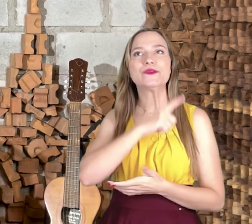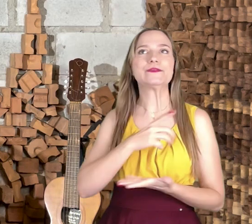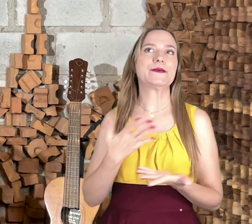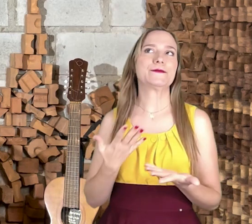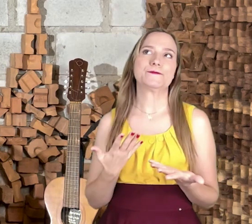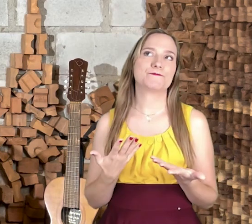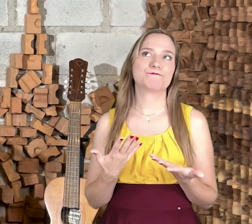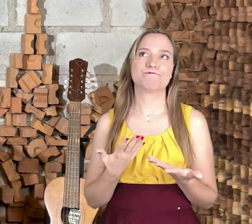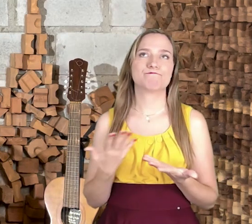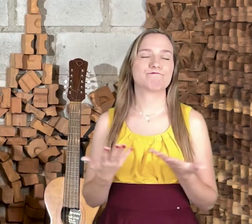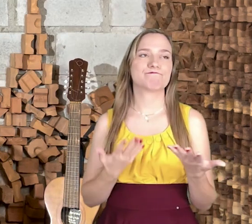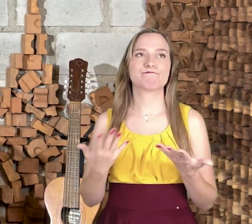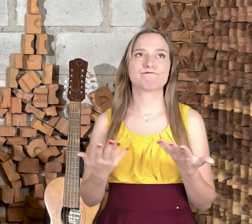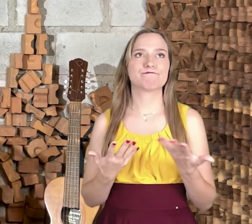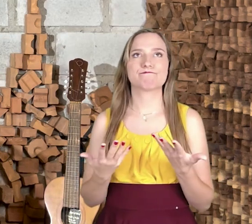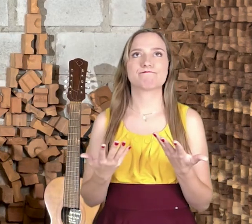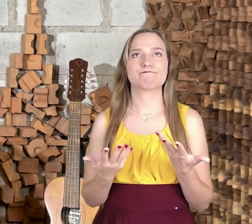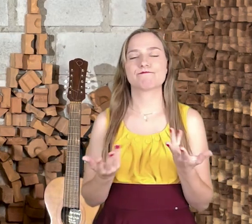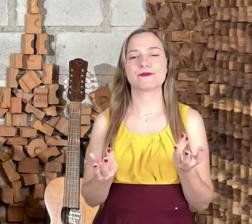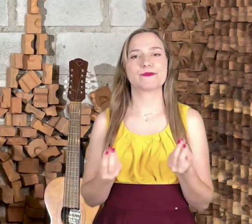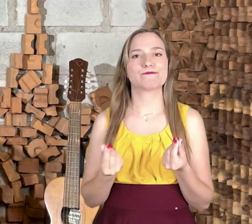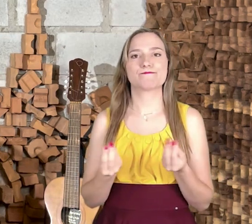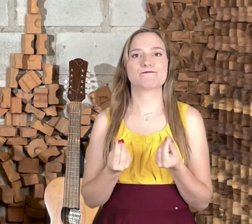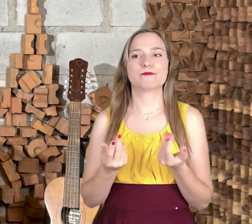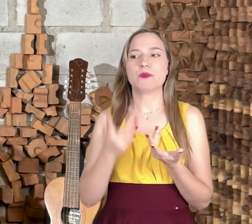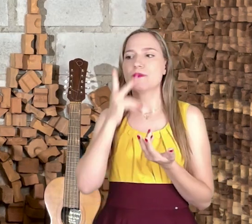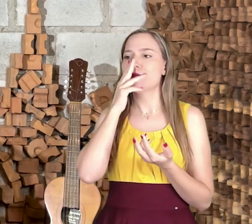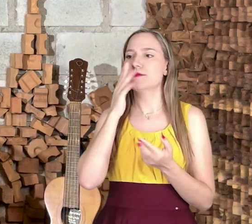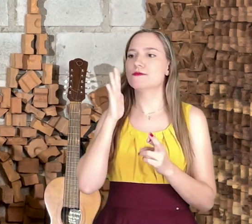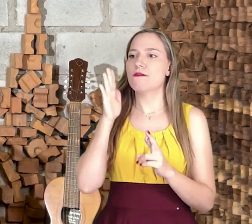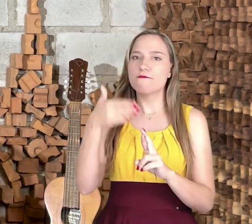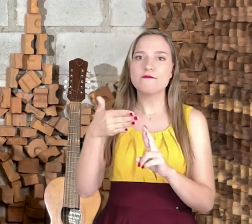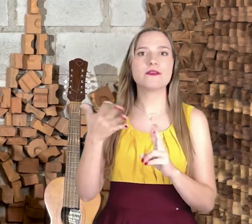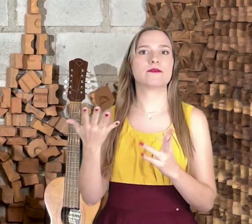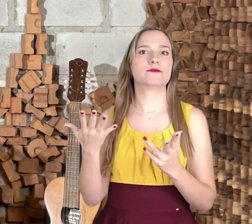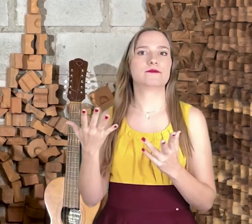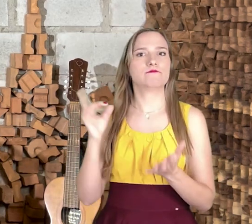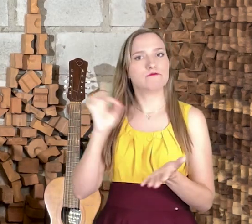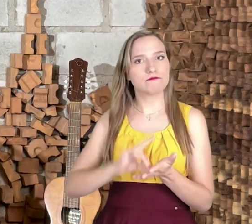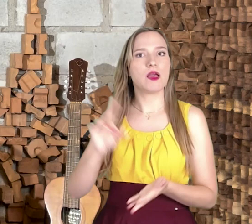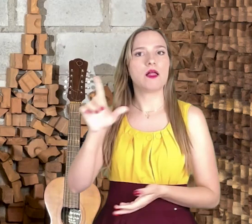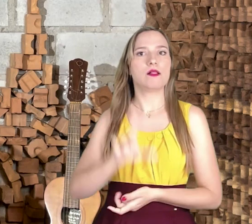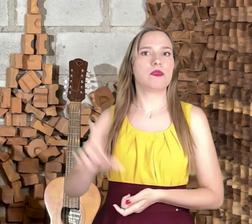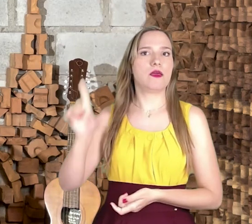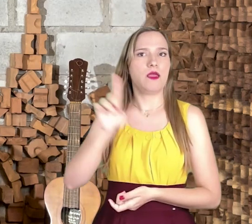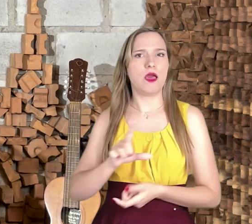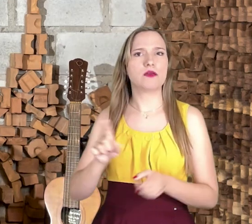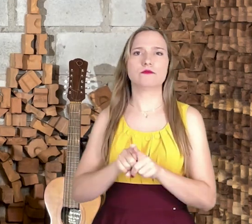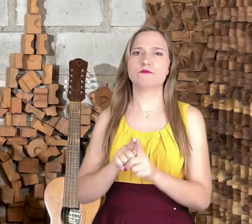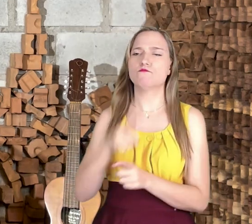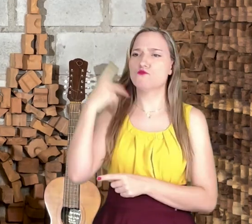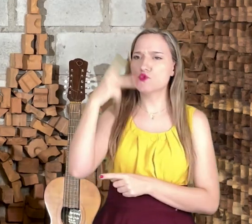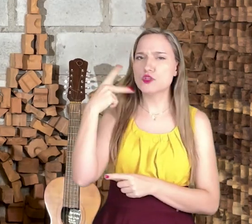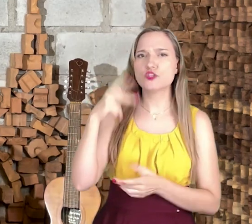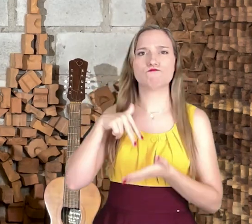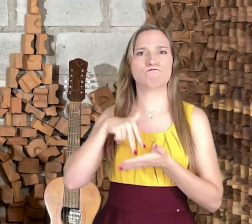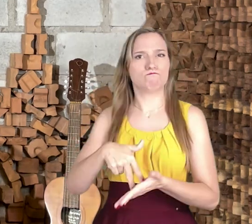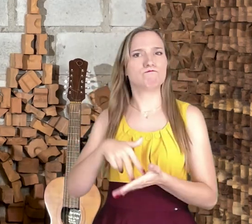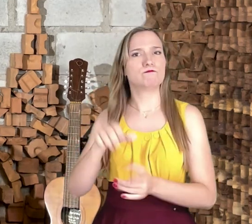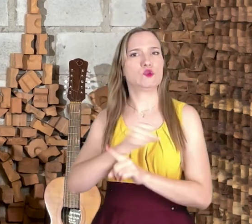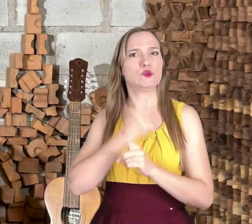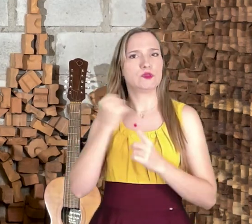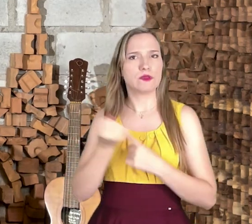um, um referencial literário e político e sociopolítico muito